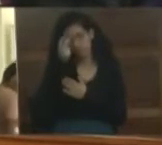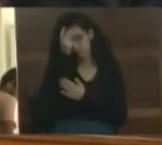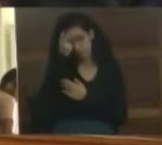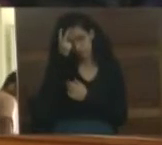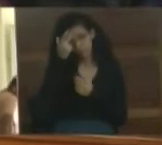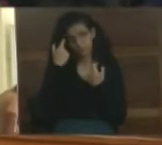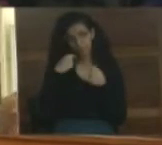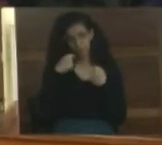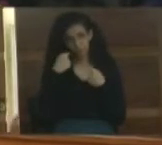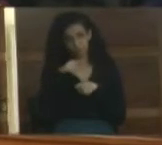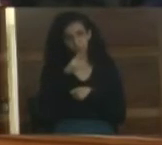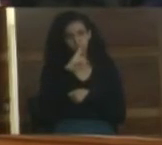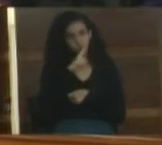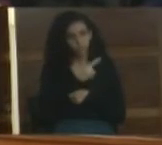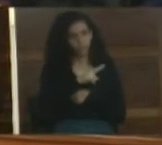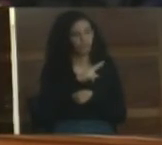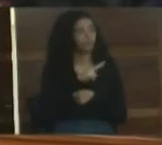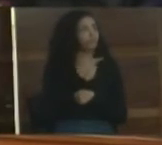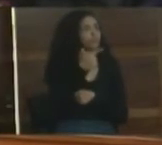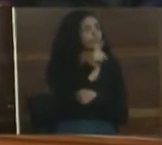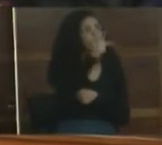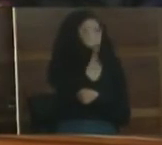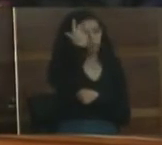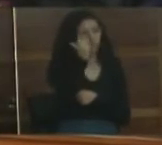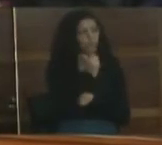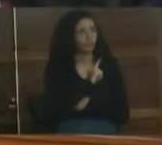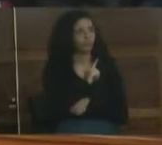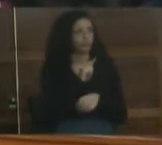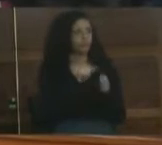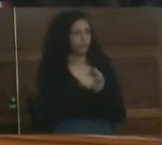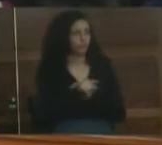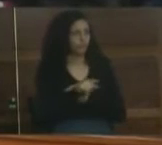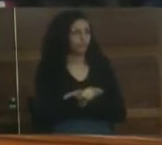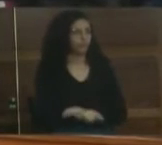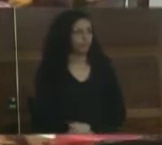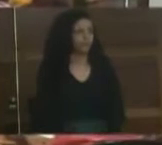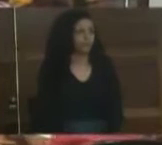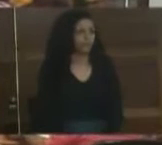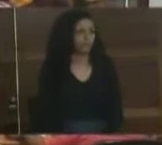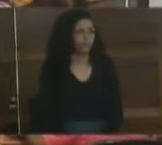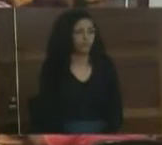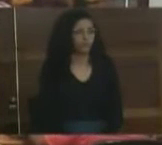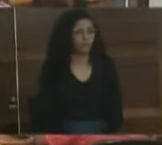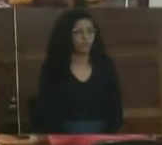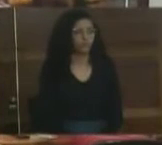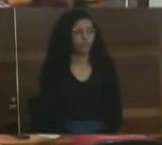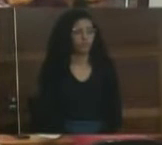tem a obrigação de responder alguém mais tem alguma pergunta fazer por favor